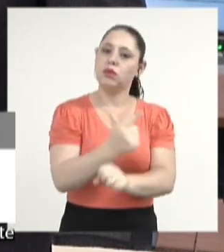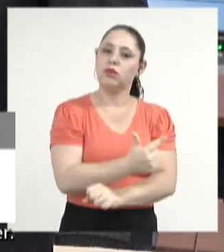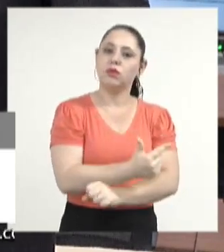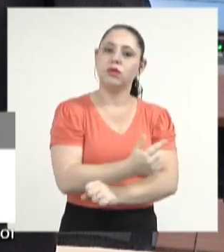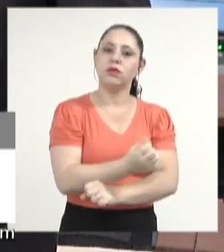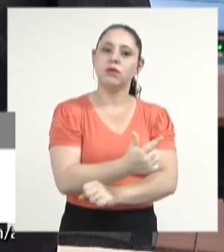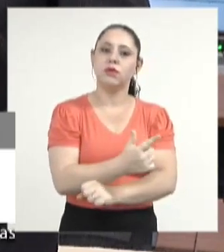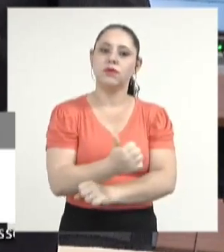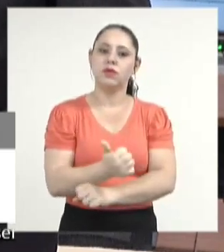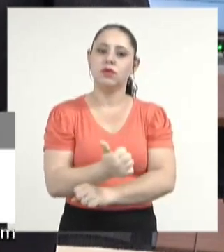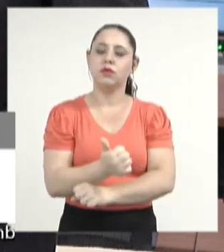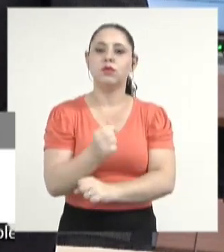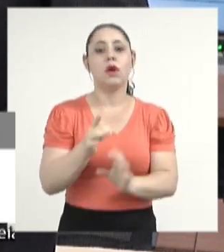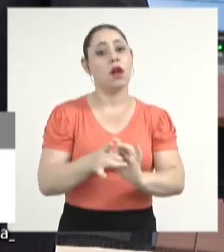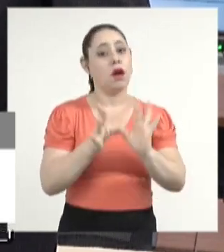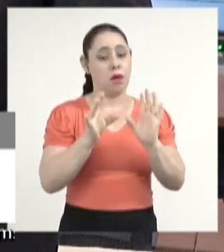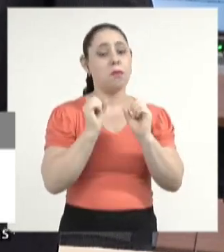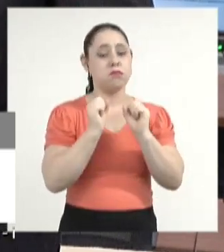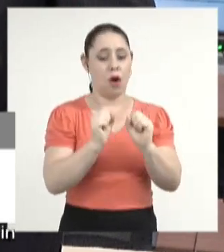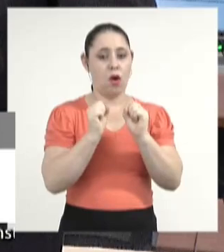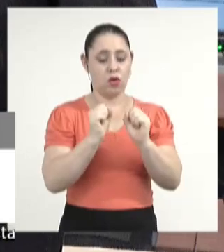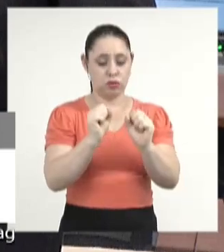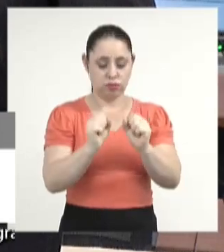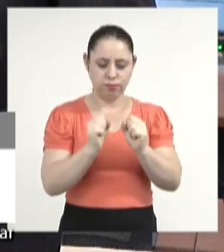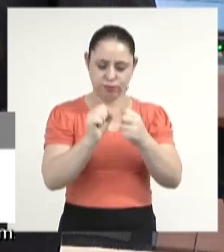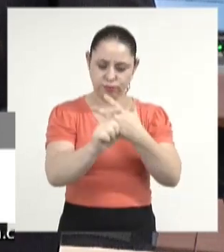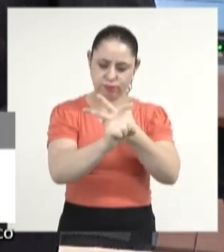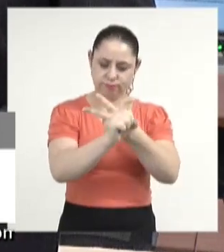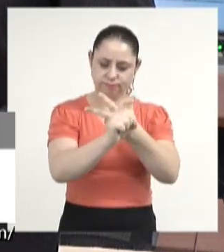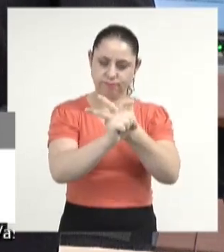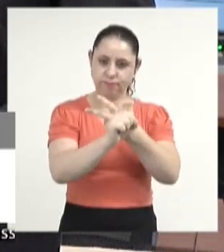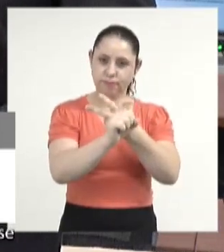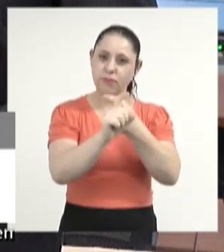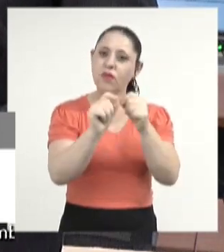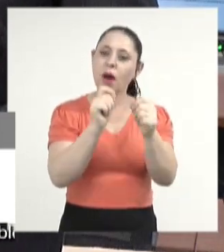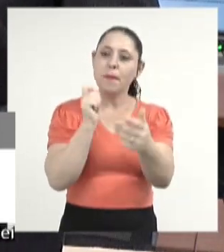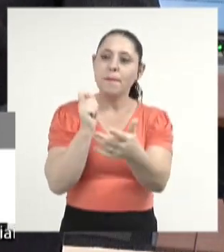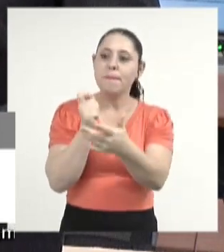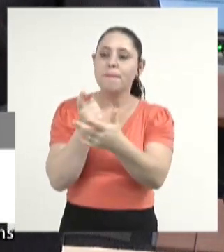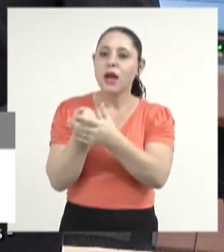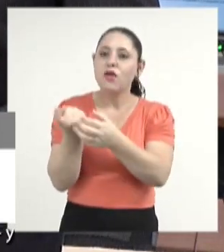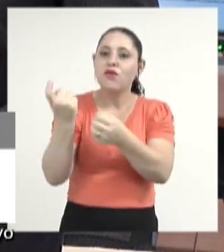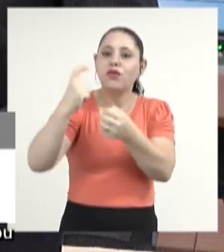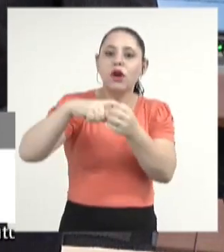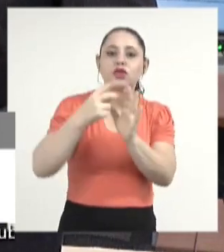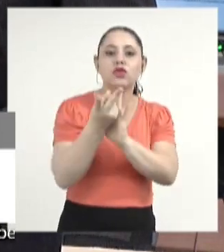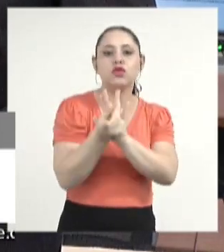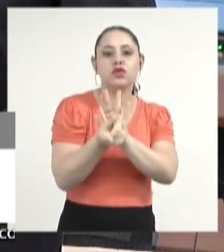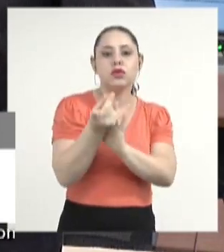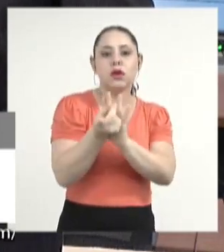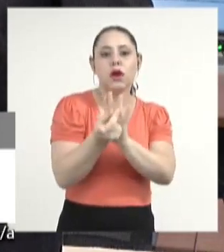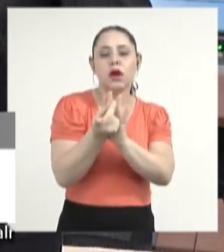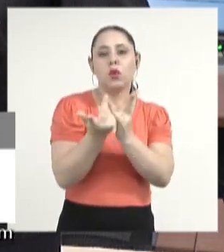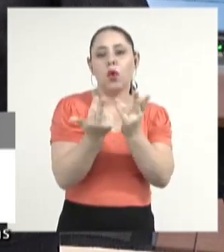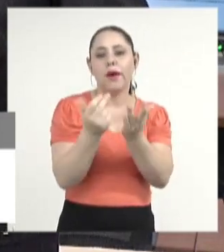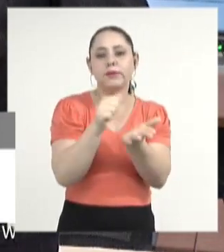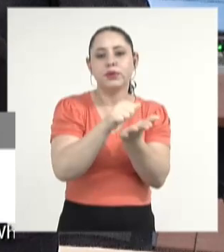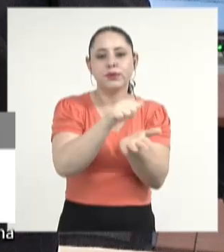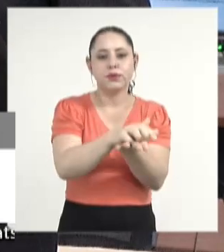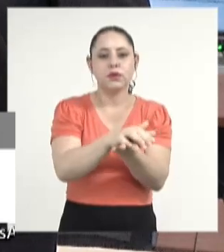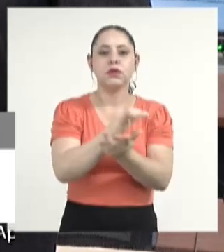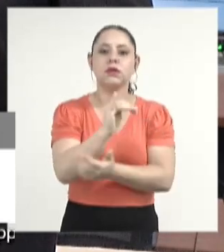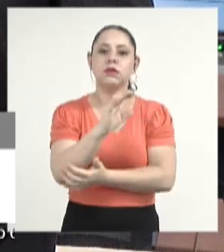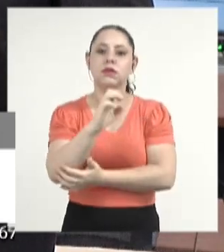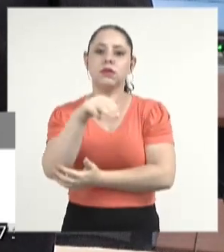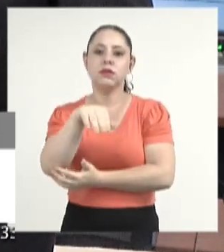2021, que autoriza, né, o Poder Executivo a realizar o reembolso em dinheiro do valor do incentivo